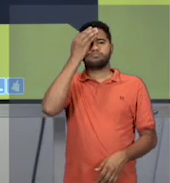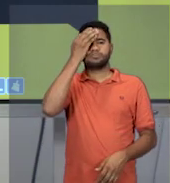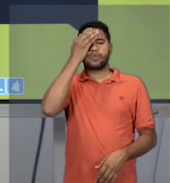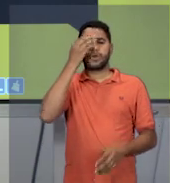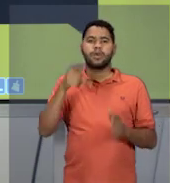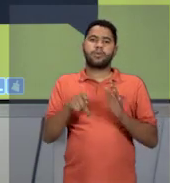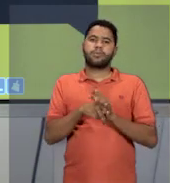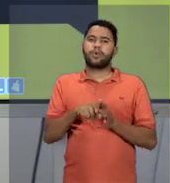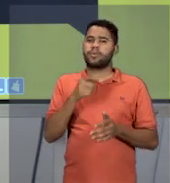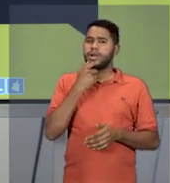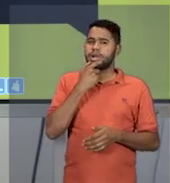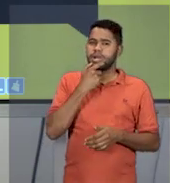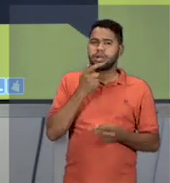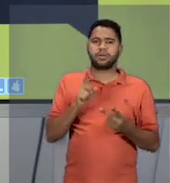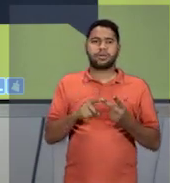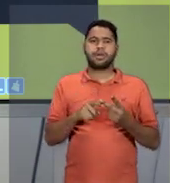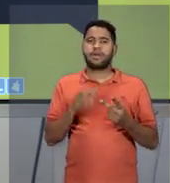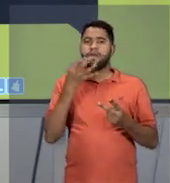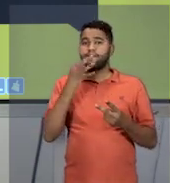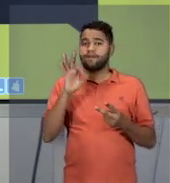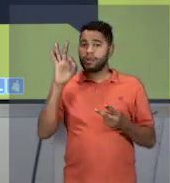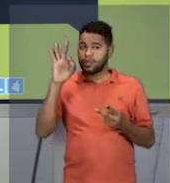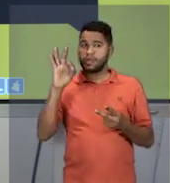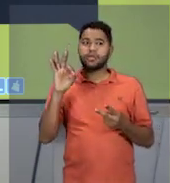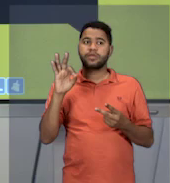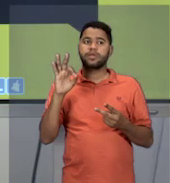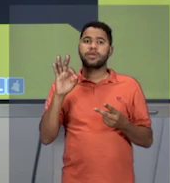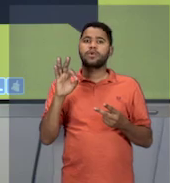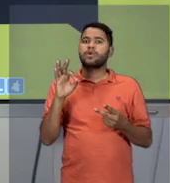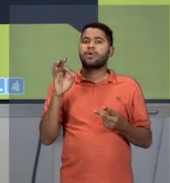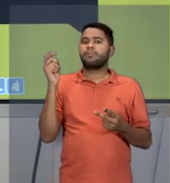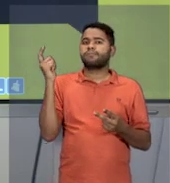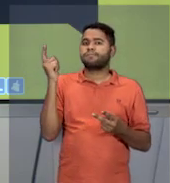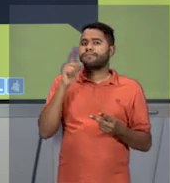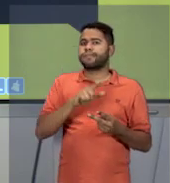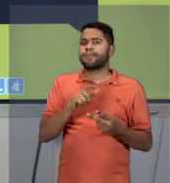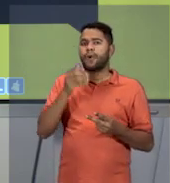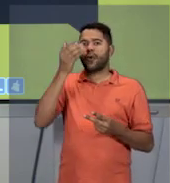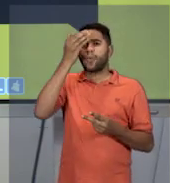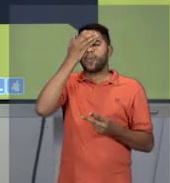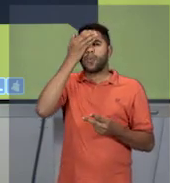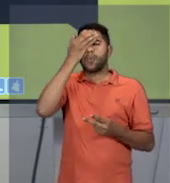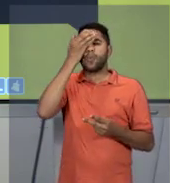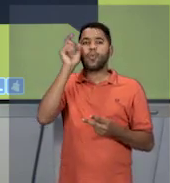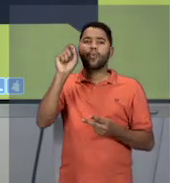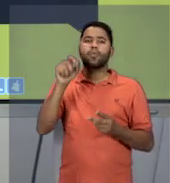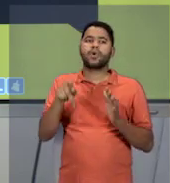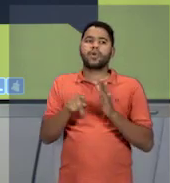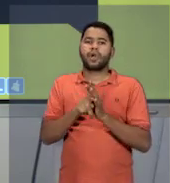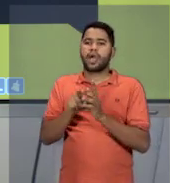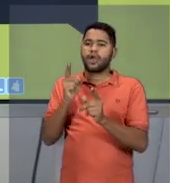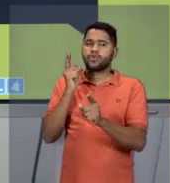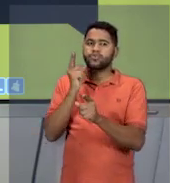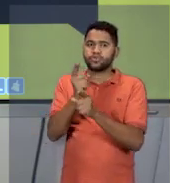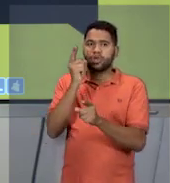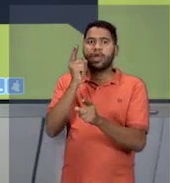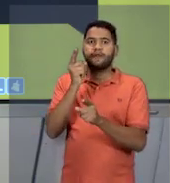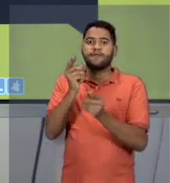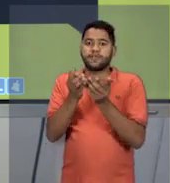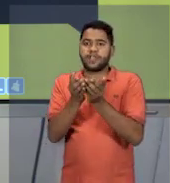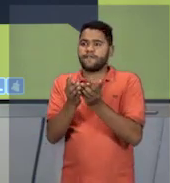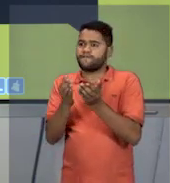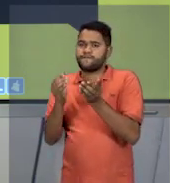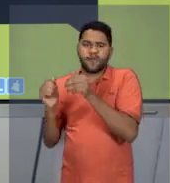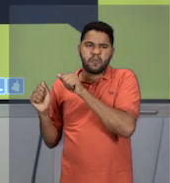navios ingleses, navios franceses, que cometiam a pirataria, ou seja, achavam os navios, invadiam